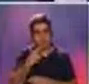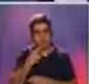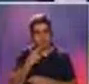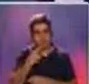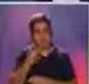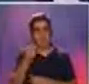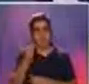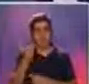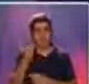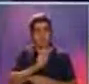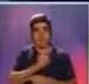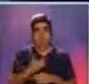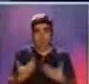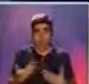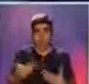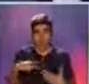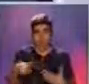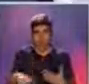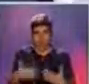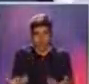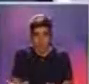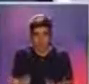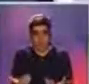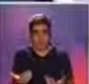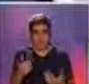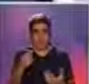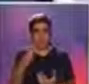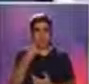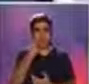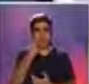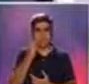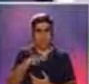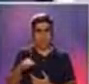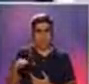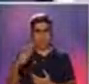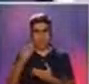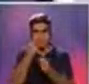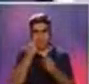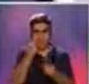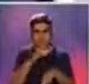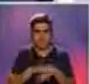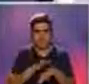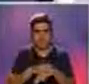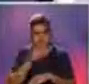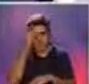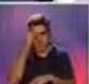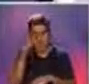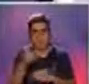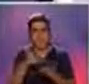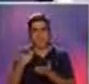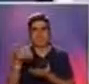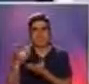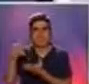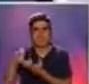é que, face ao desemprego que existe em Portugal, face ao milhão de testemunhas que existem em Portugal, de como o despedimento é fácil e